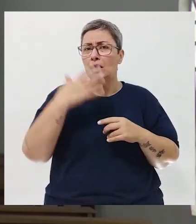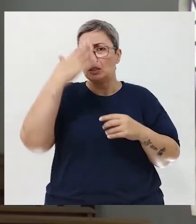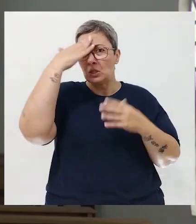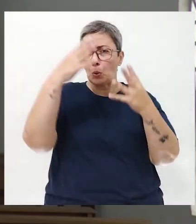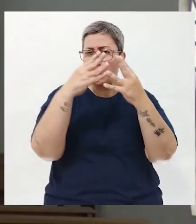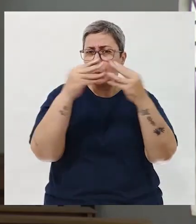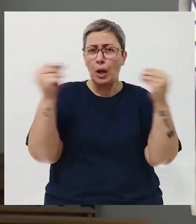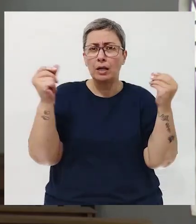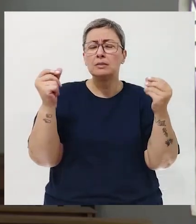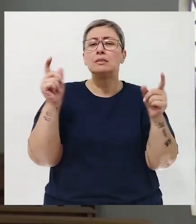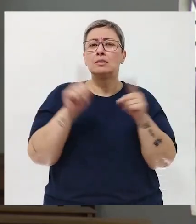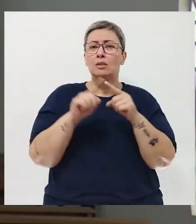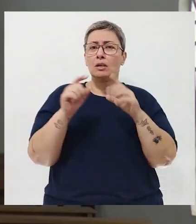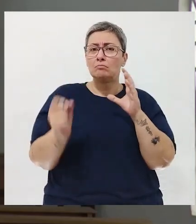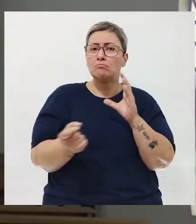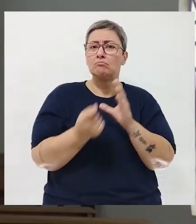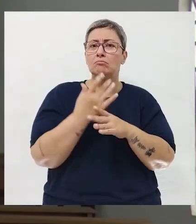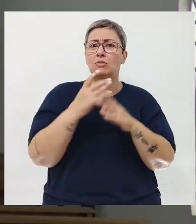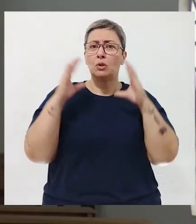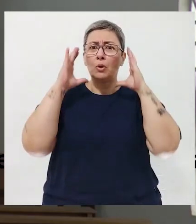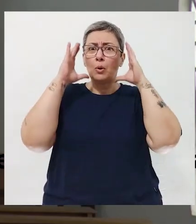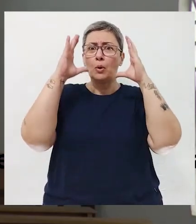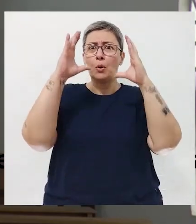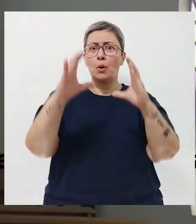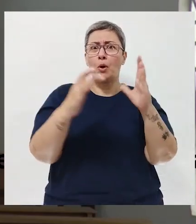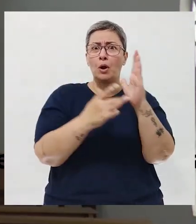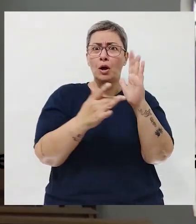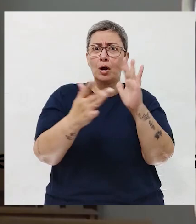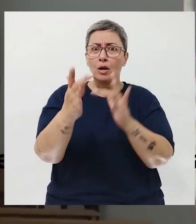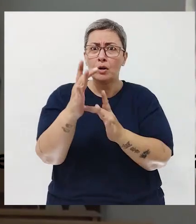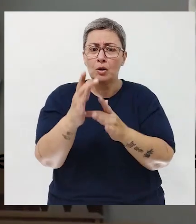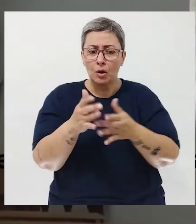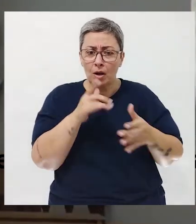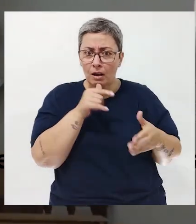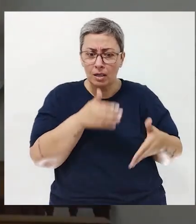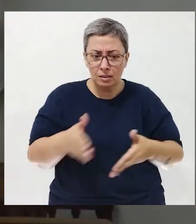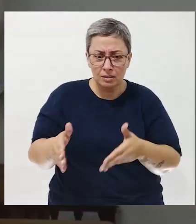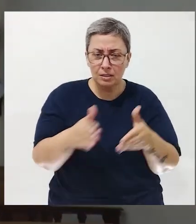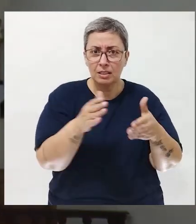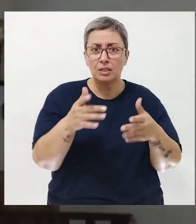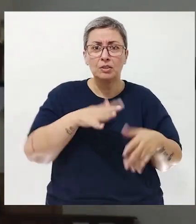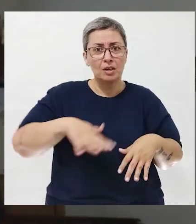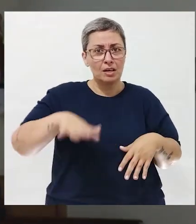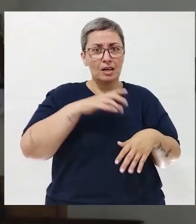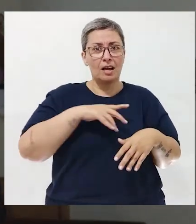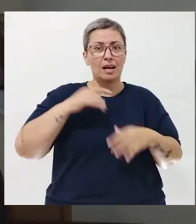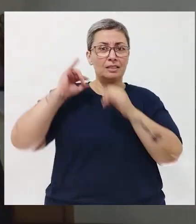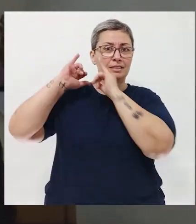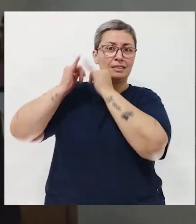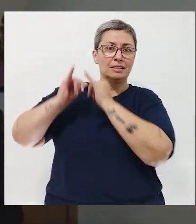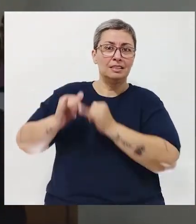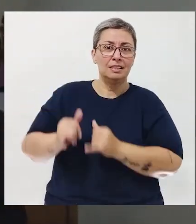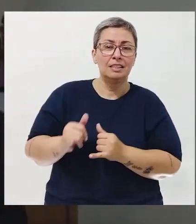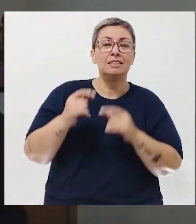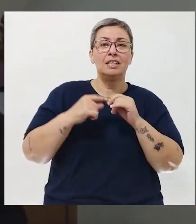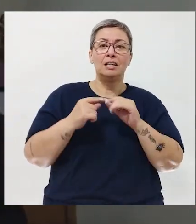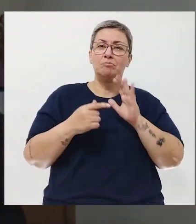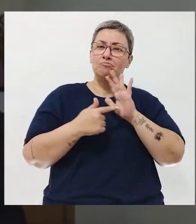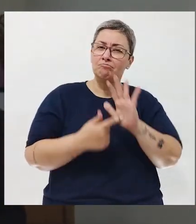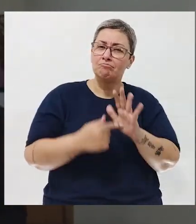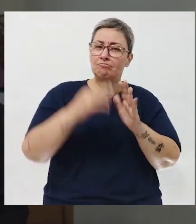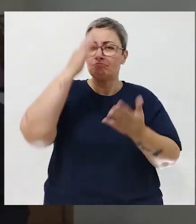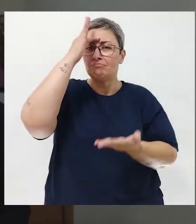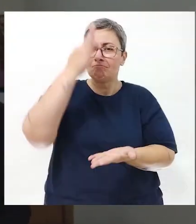dor de cabeça, até o aparecimento da cabeça de Jesus nos rios da região. Essas lendas são referendadas pelas demonstrações de